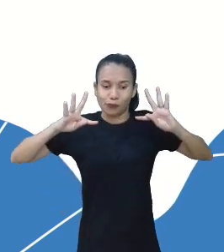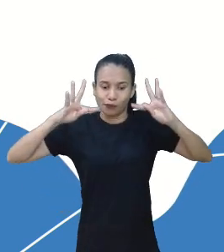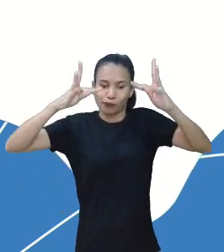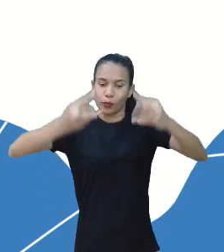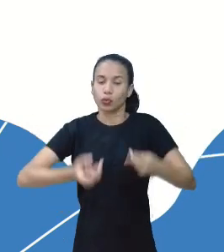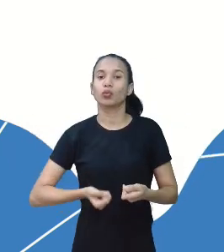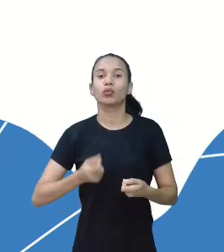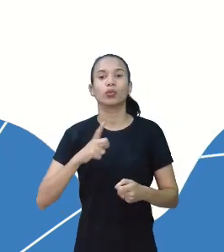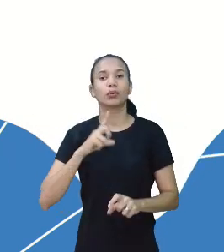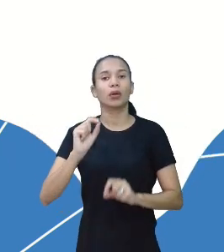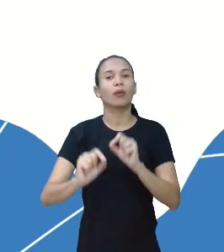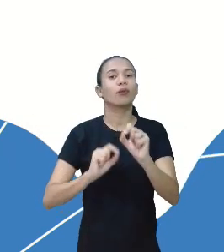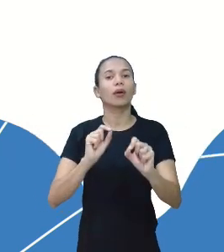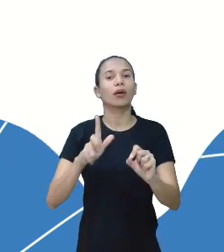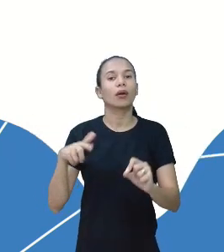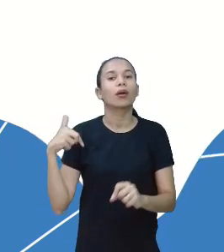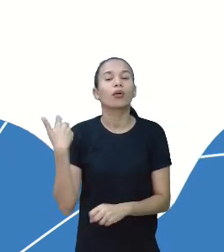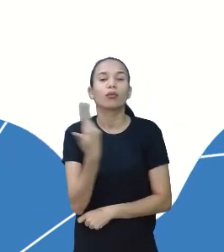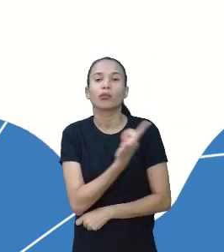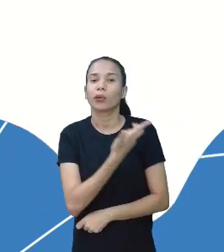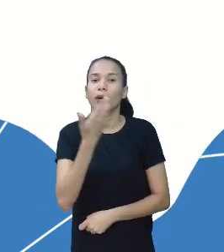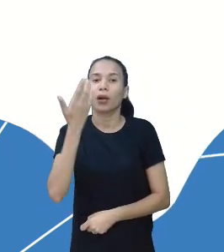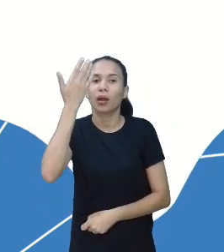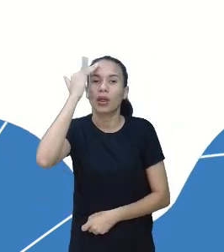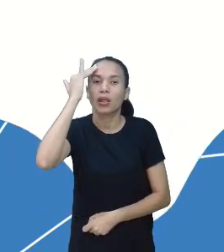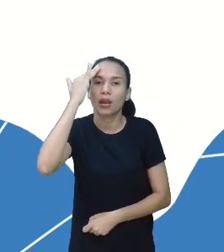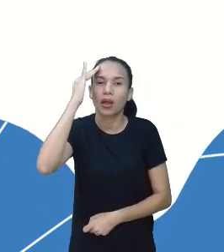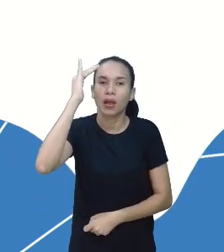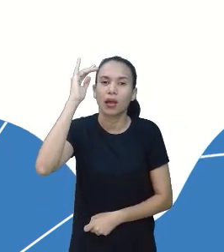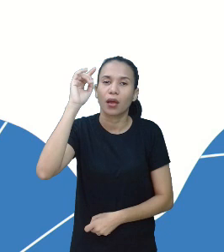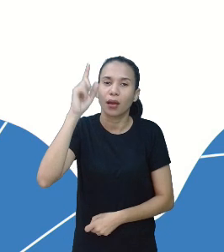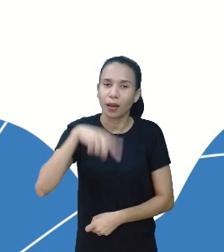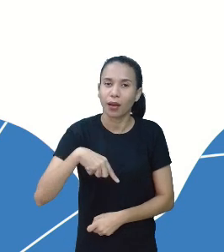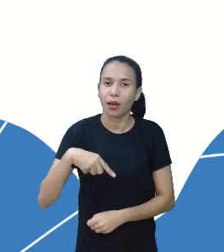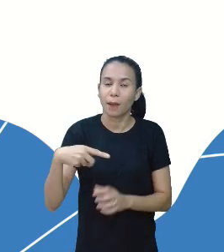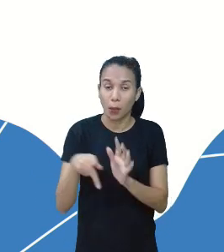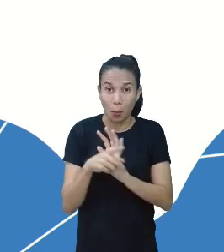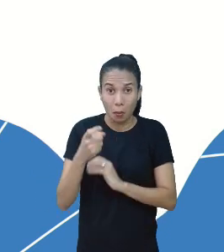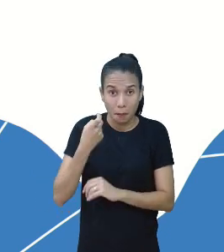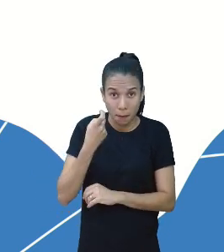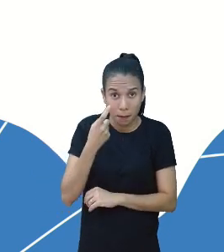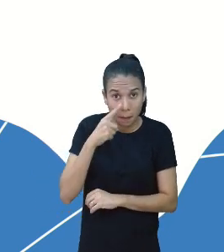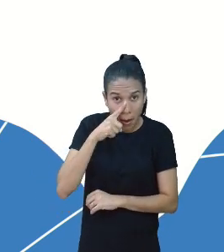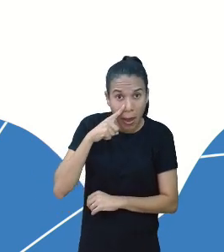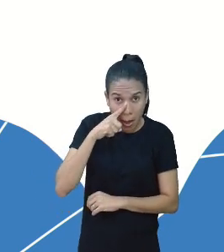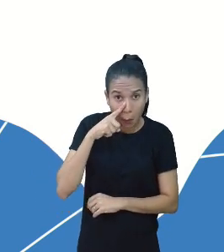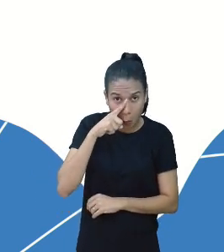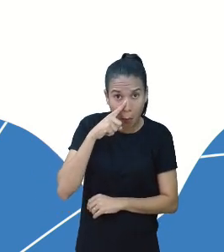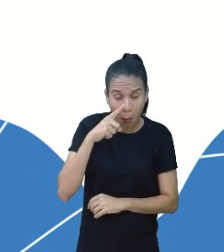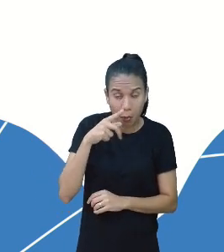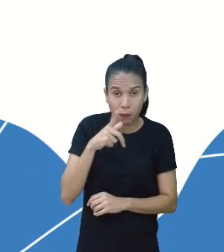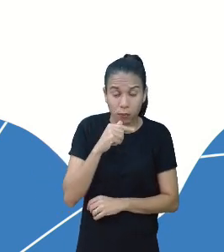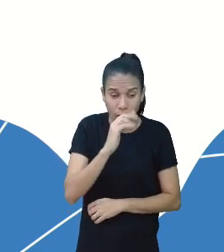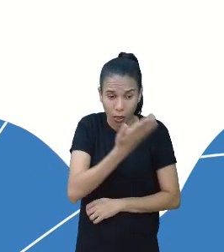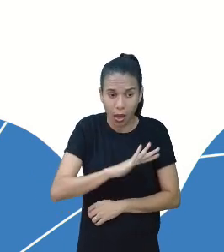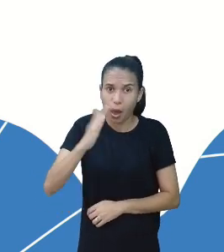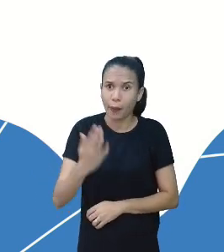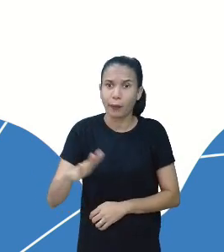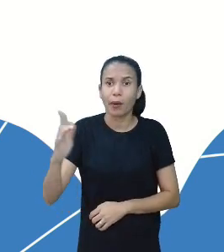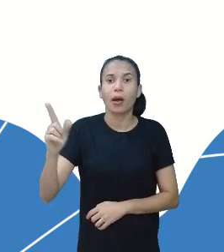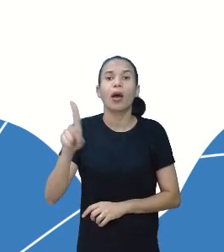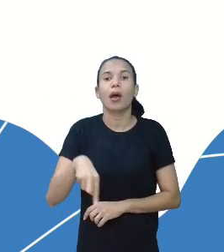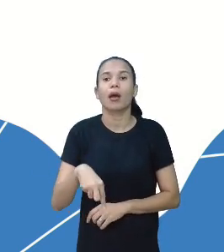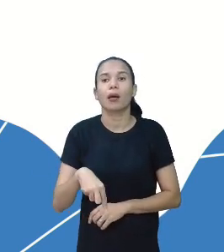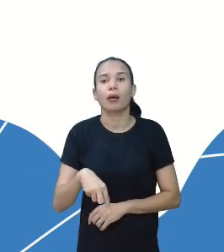gente, faz a gente entender que os perigos oferecidos pelo mar, eles são o